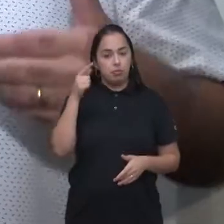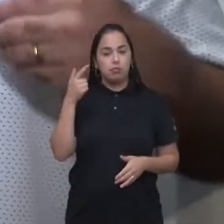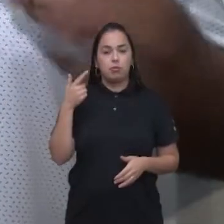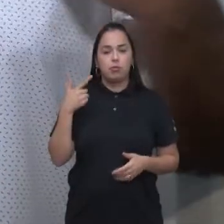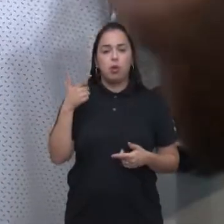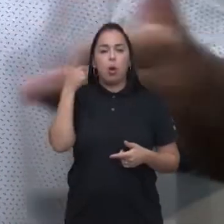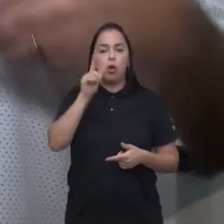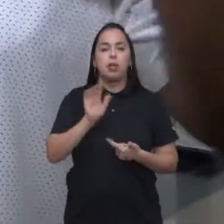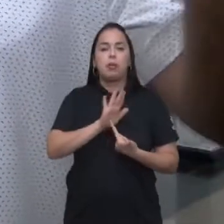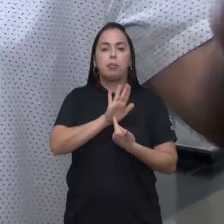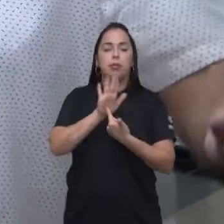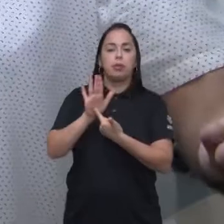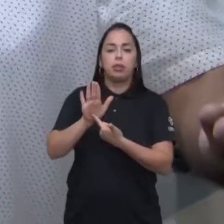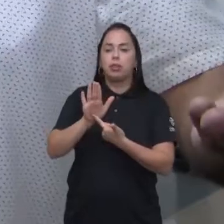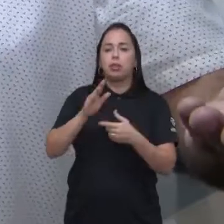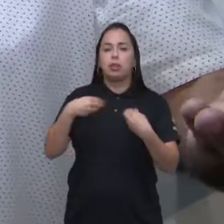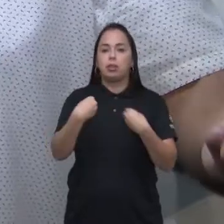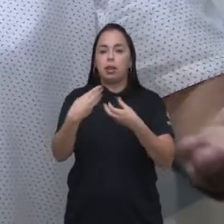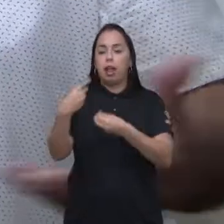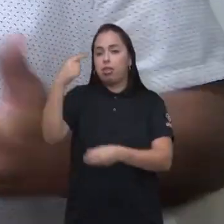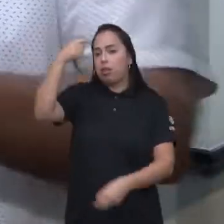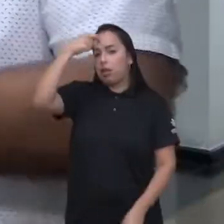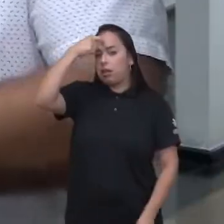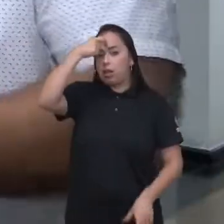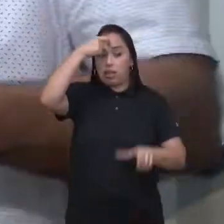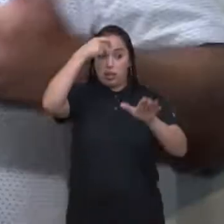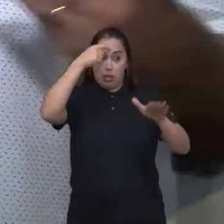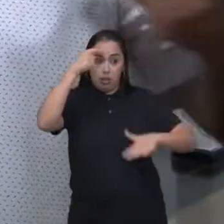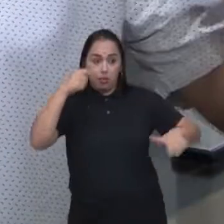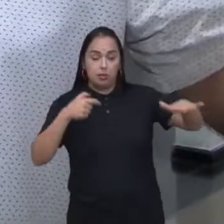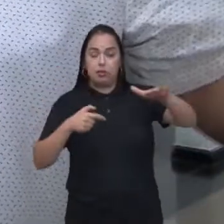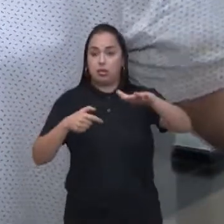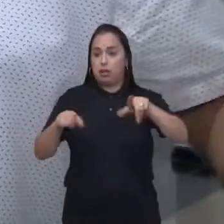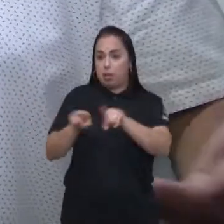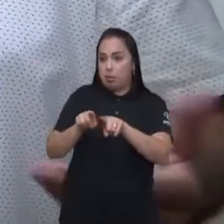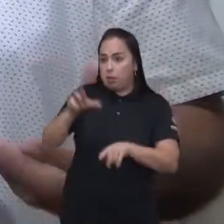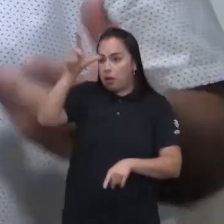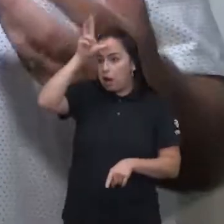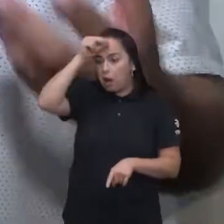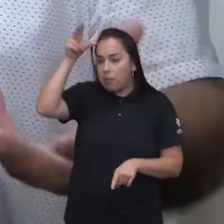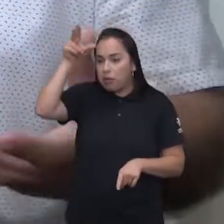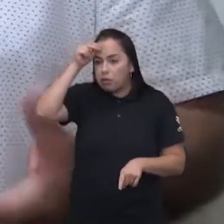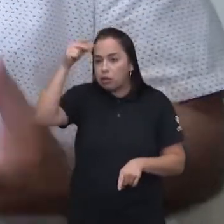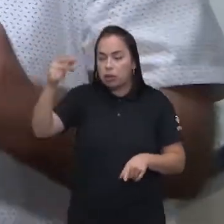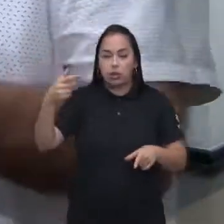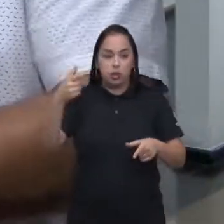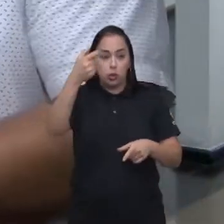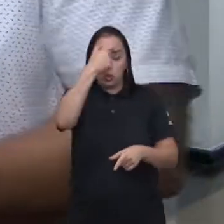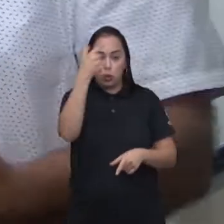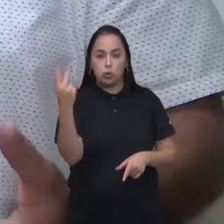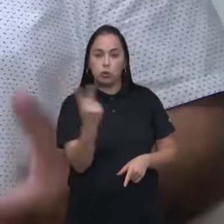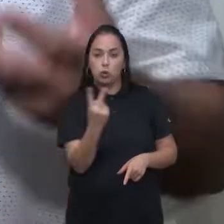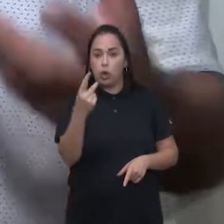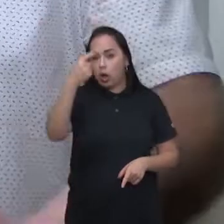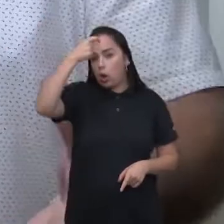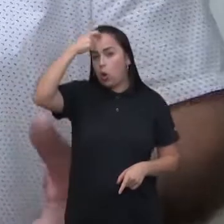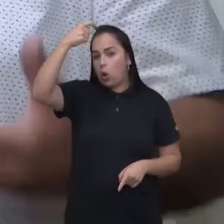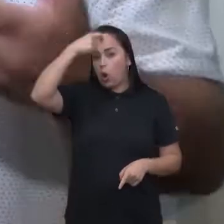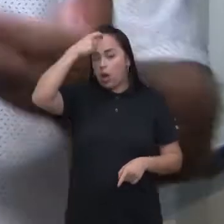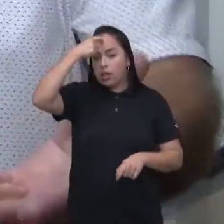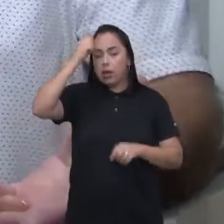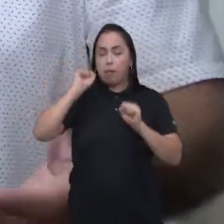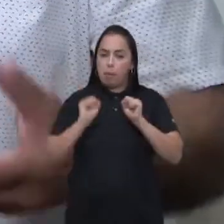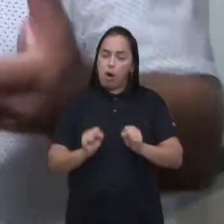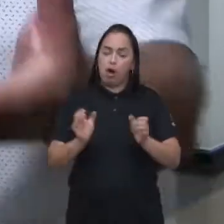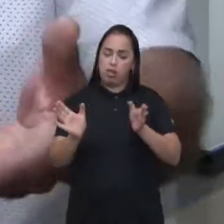consegue também mostrar e concientizar né Não só as pessoas ao poder público que a gente pode em todos os locais de